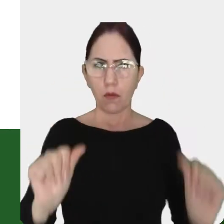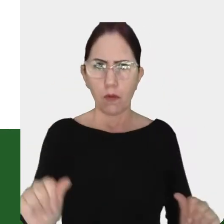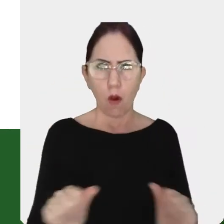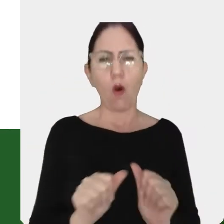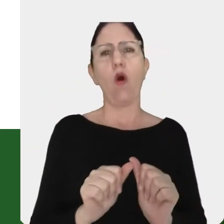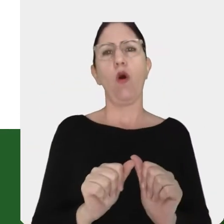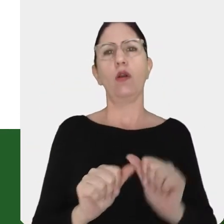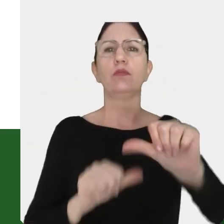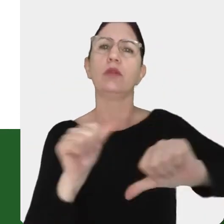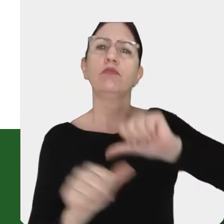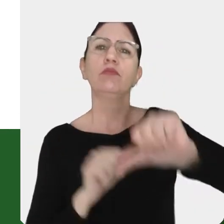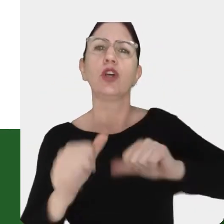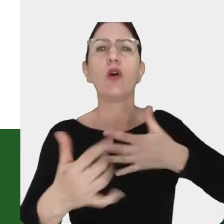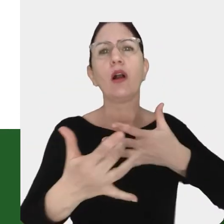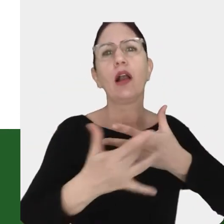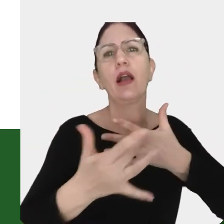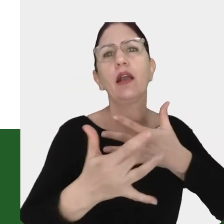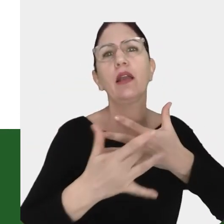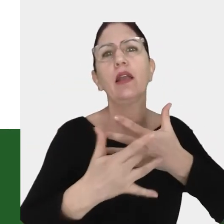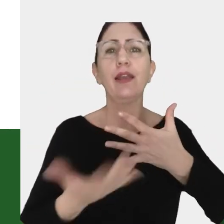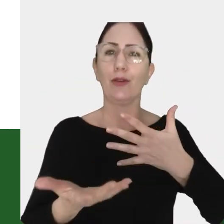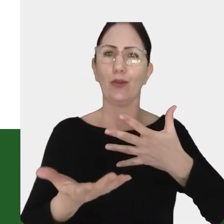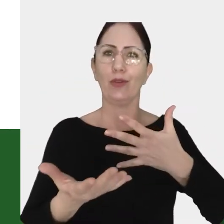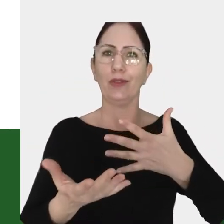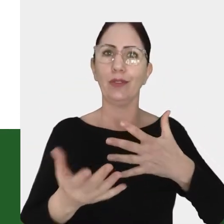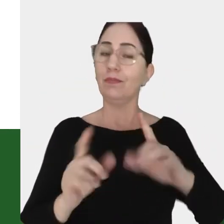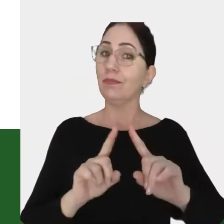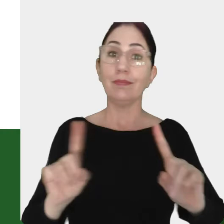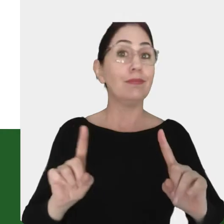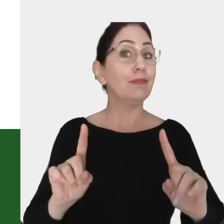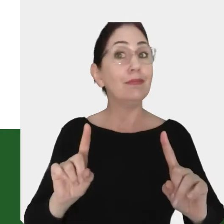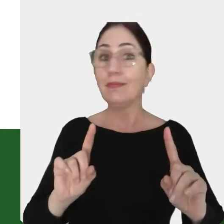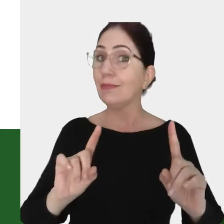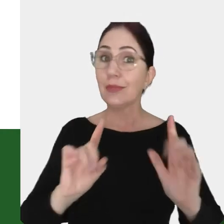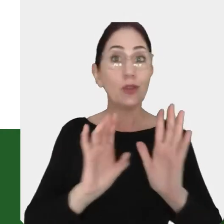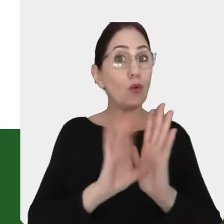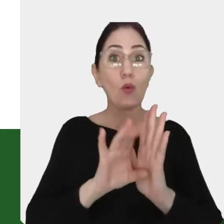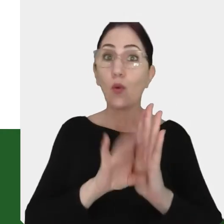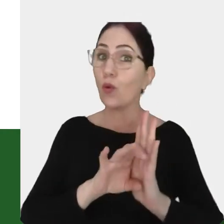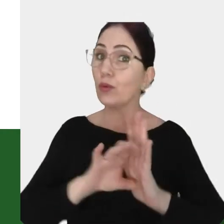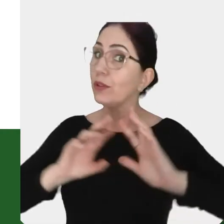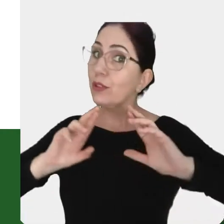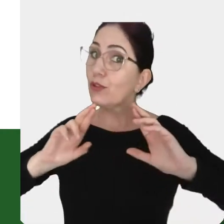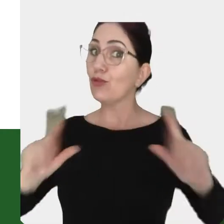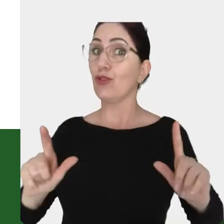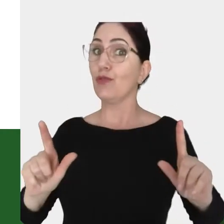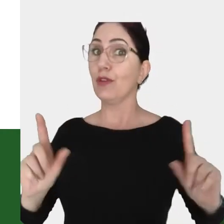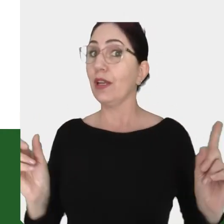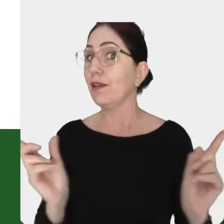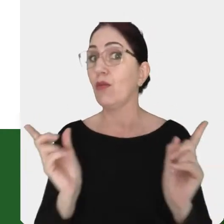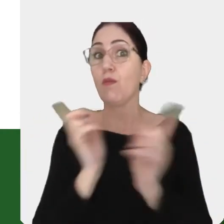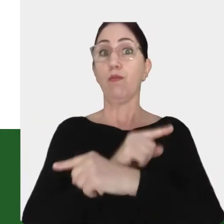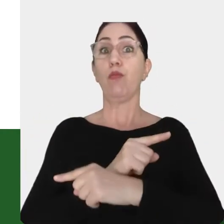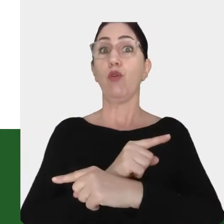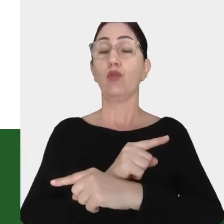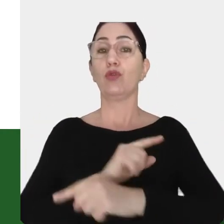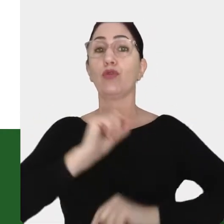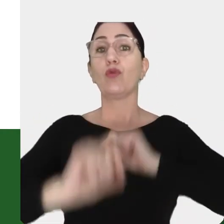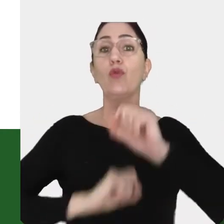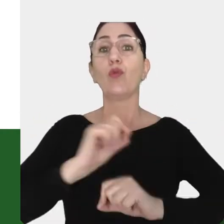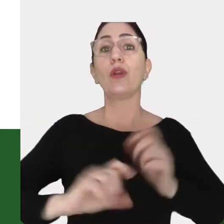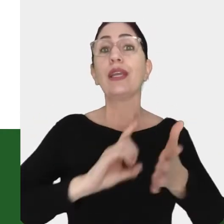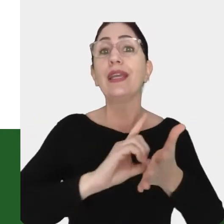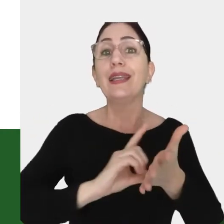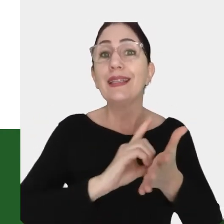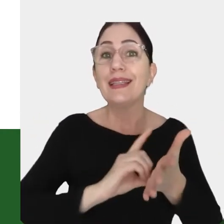ícones, modernizar as coisas. Só que não é bem por aí, né? O design da interface e da interação, ela